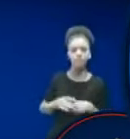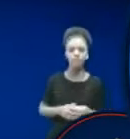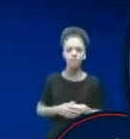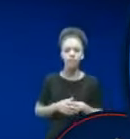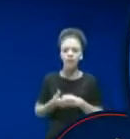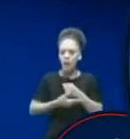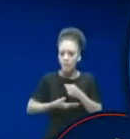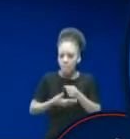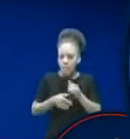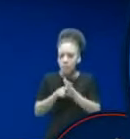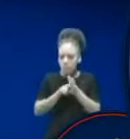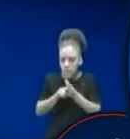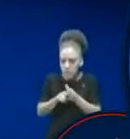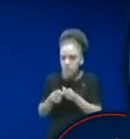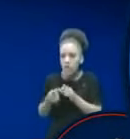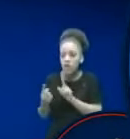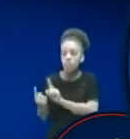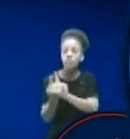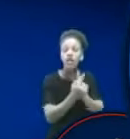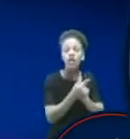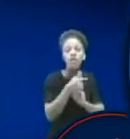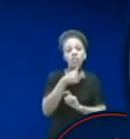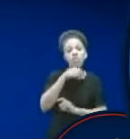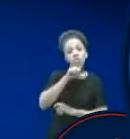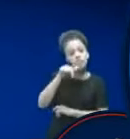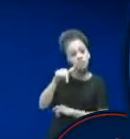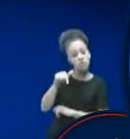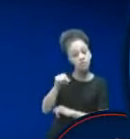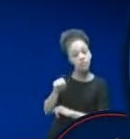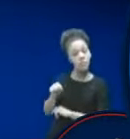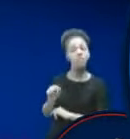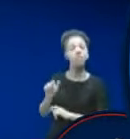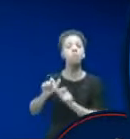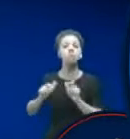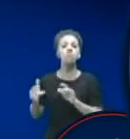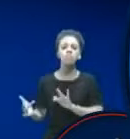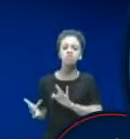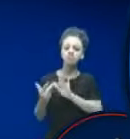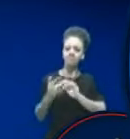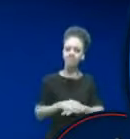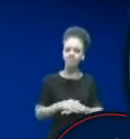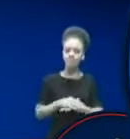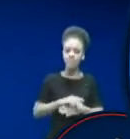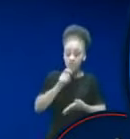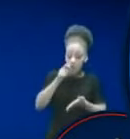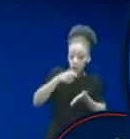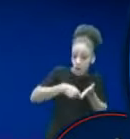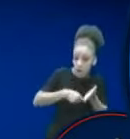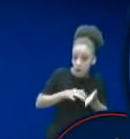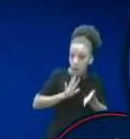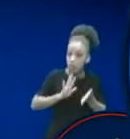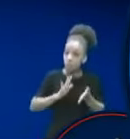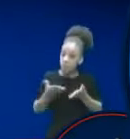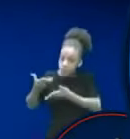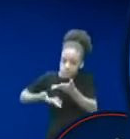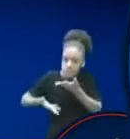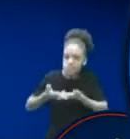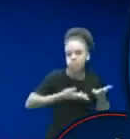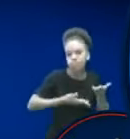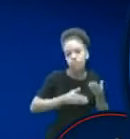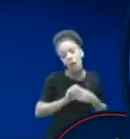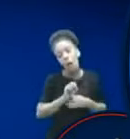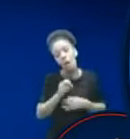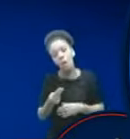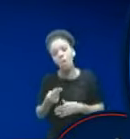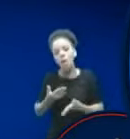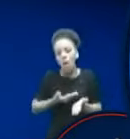clientes tem 97 milhões de pessoas cadastradas, que já se conectaram ou que ainda se relacionam com a gente.